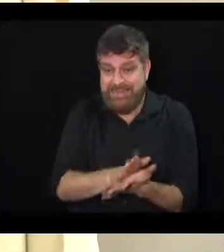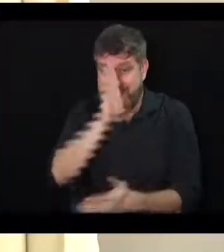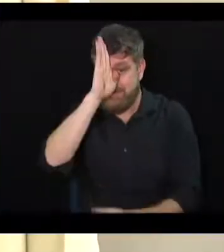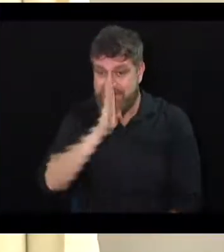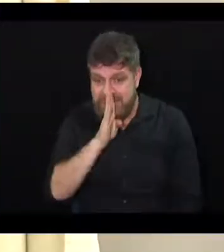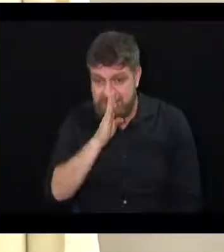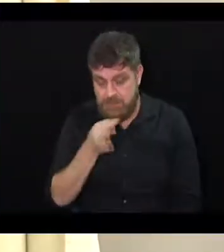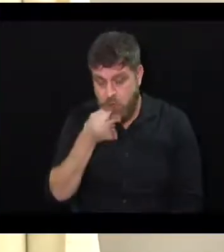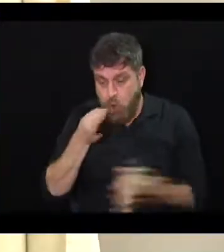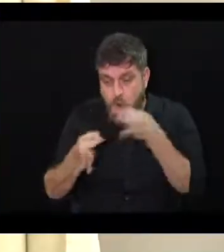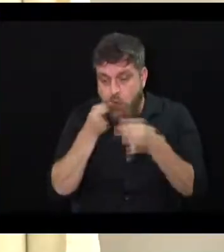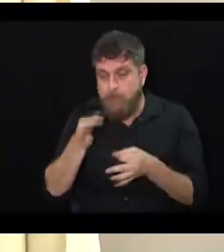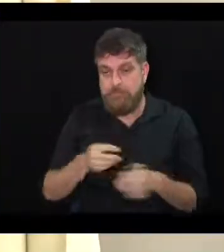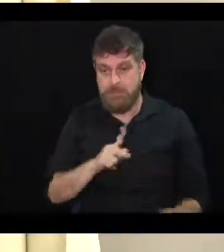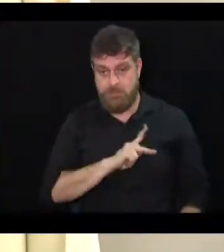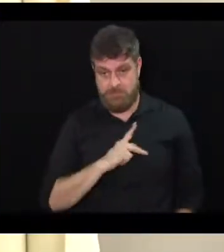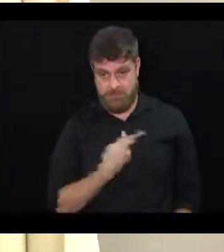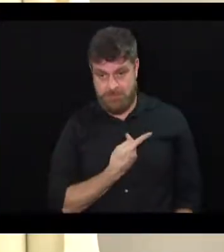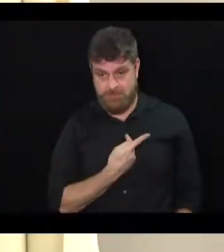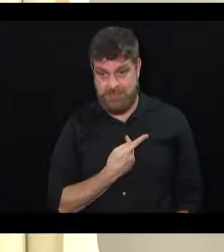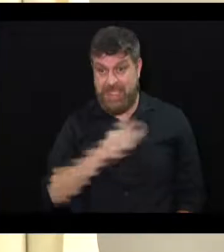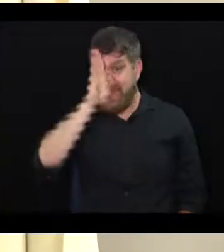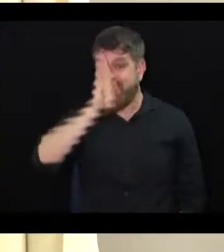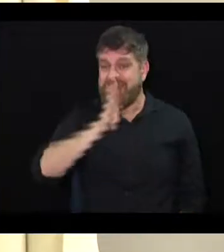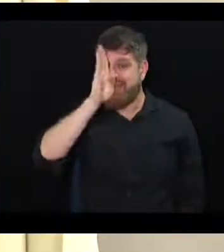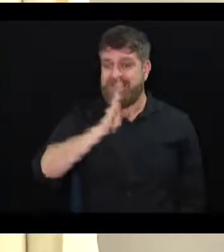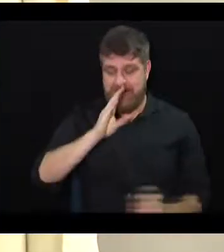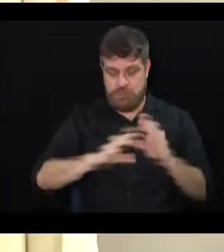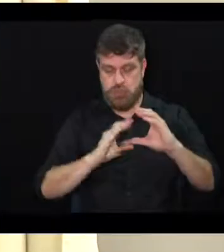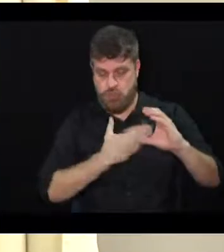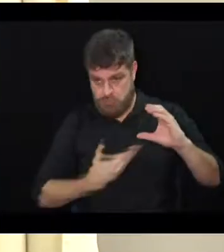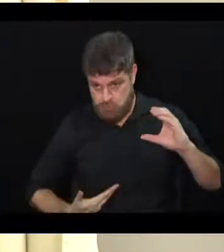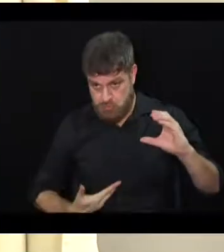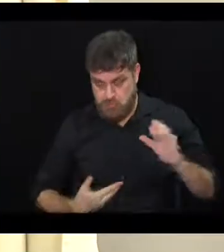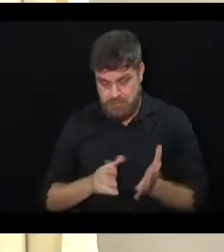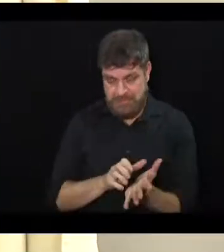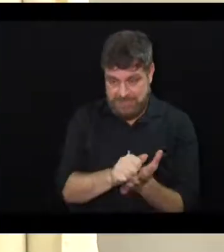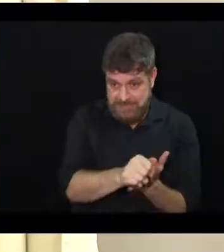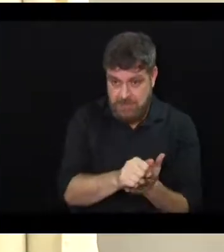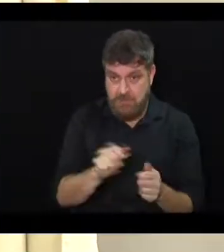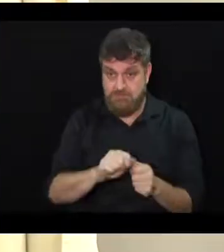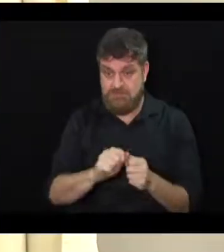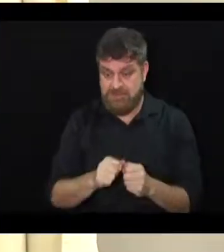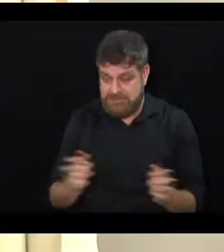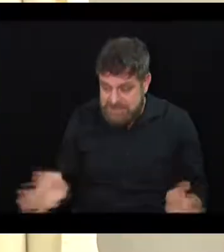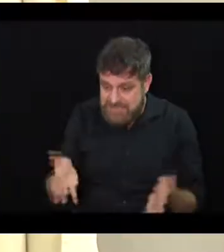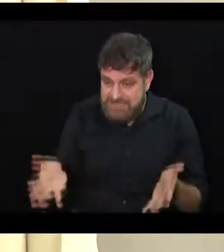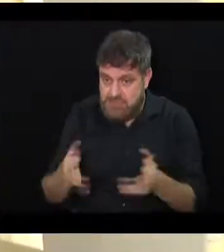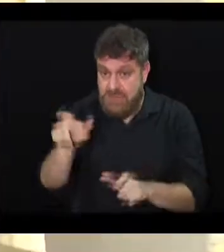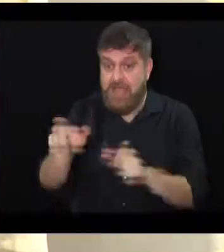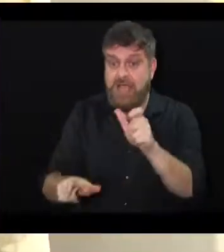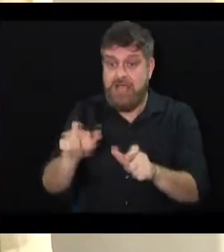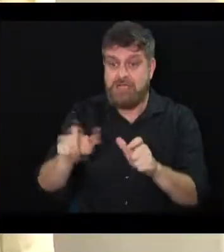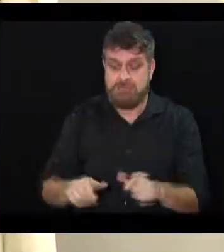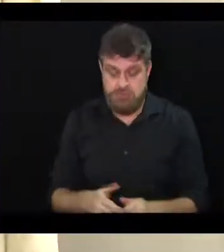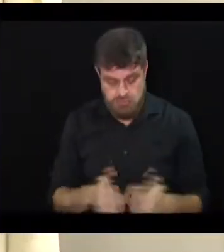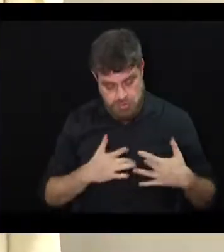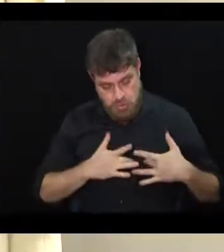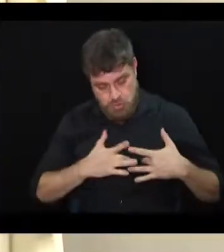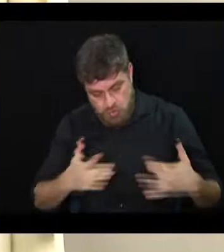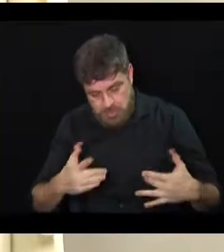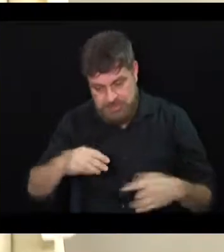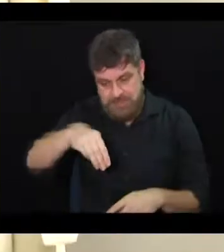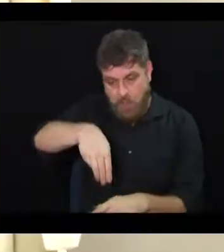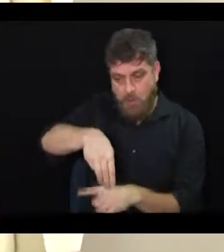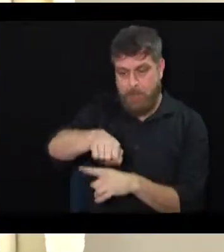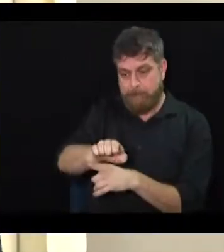vereador, mais do que isentar a taxa de inscrição, o projeto de lei busca incentivar a doação de medula óssea. Esse projeto,